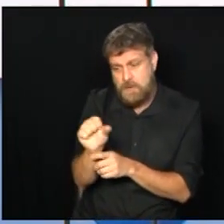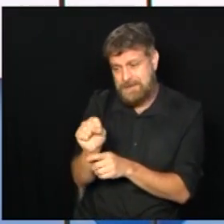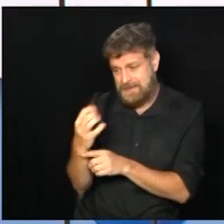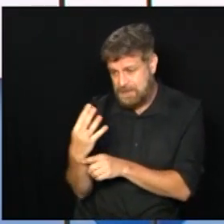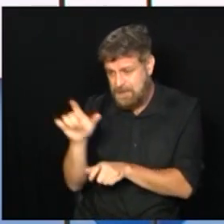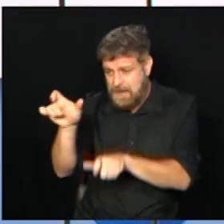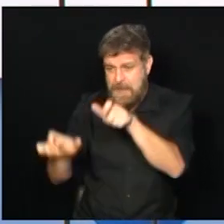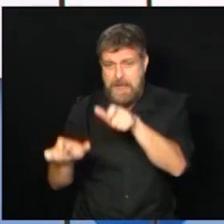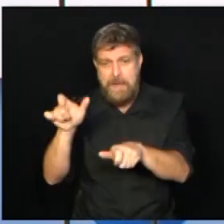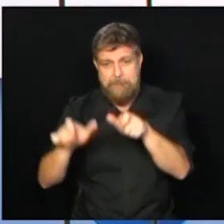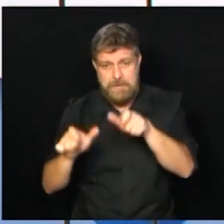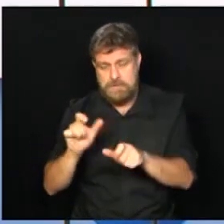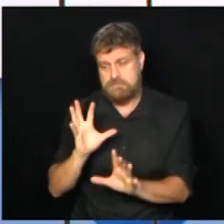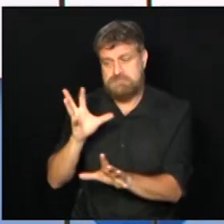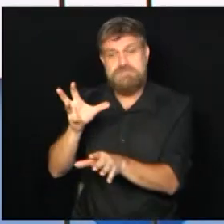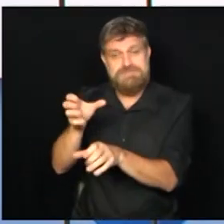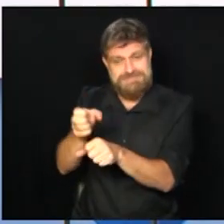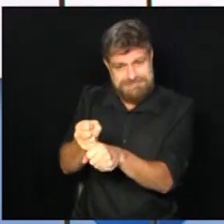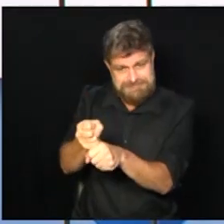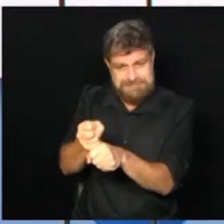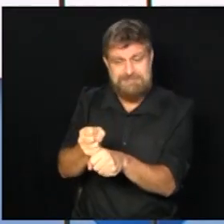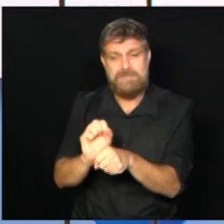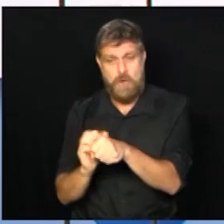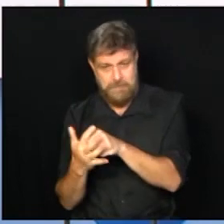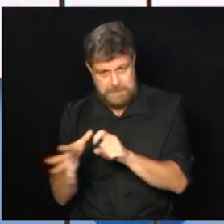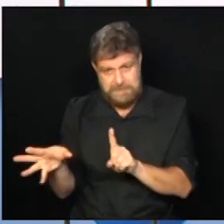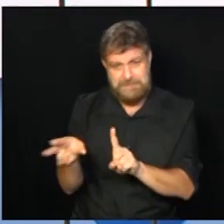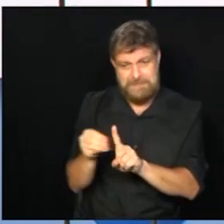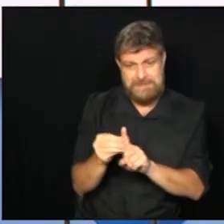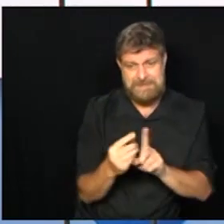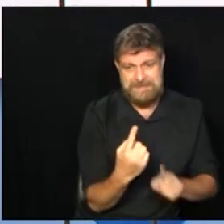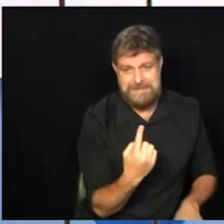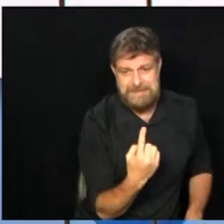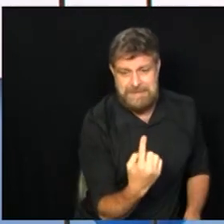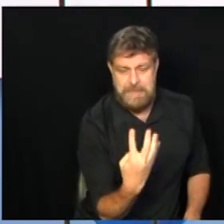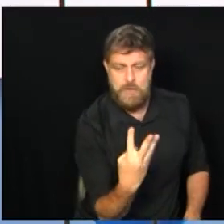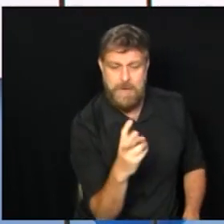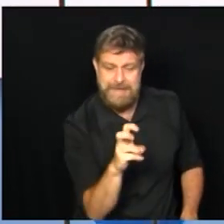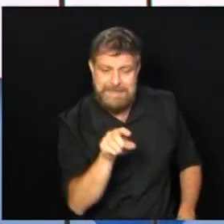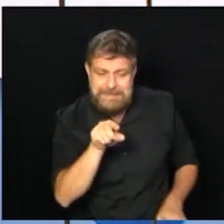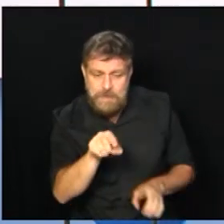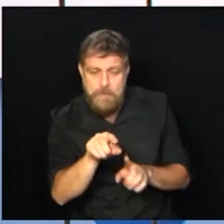4.262.684 casos acumulados da Covid-19, com